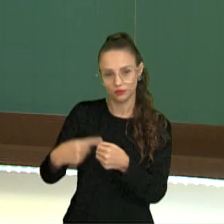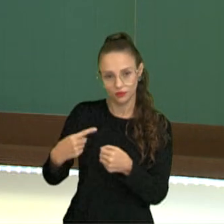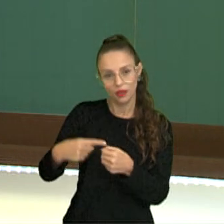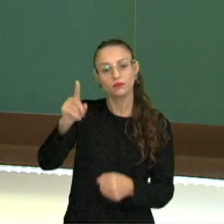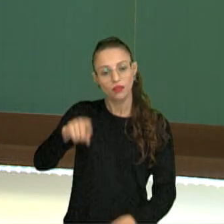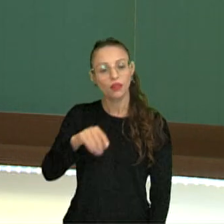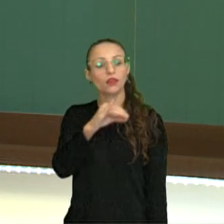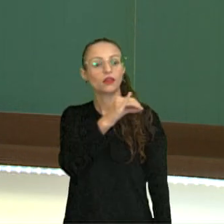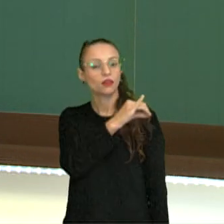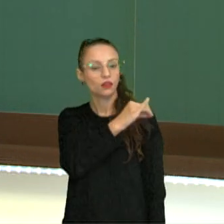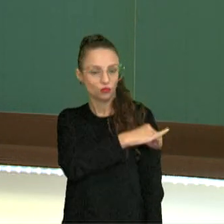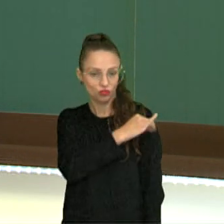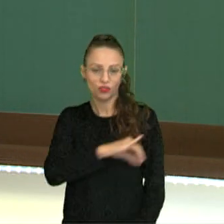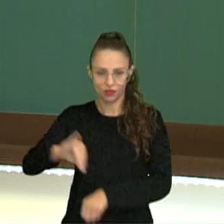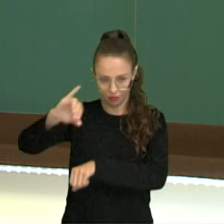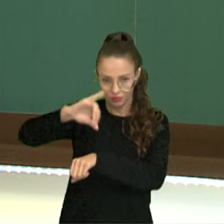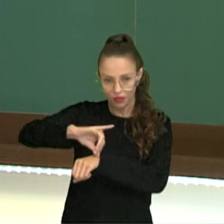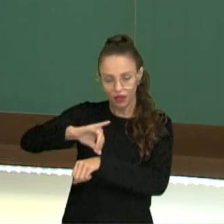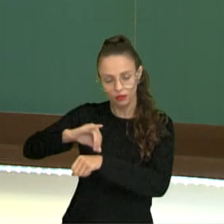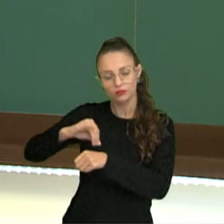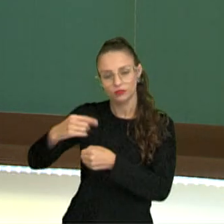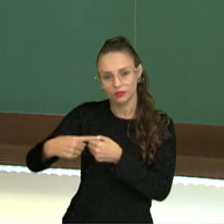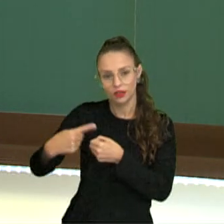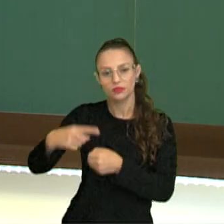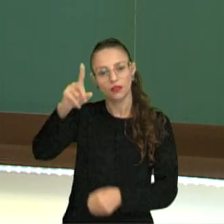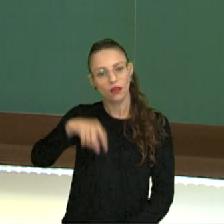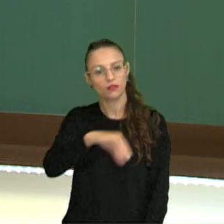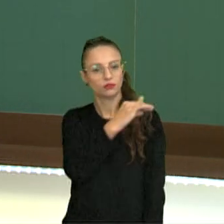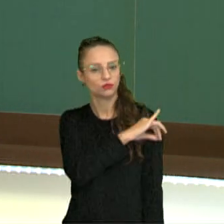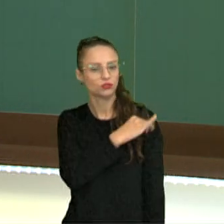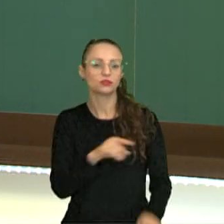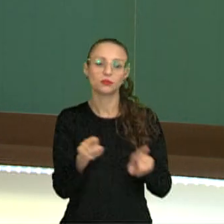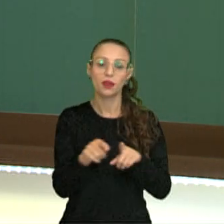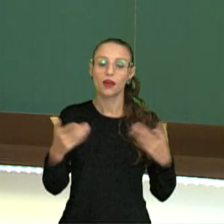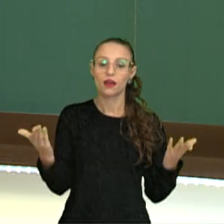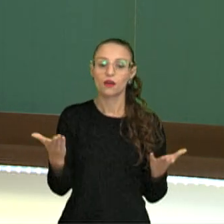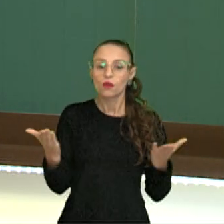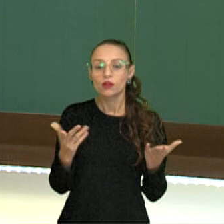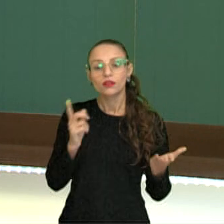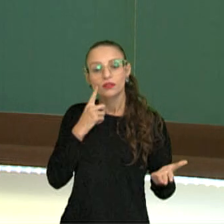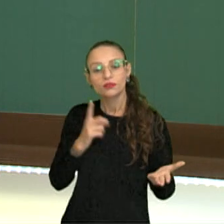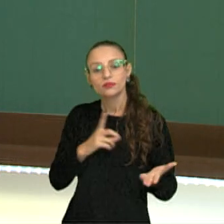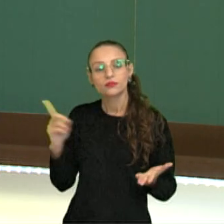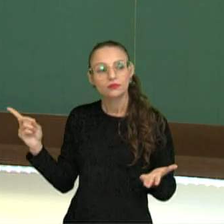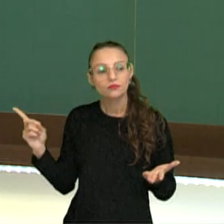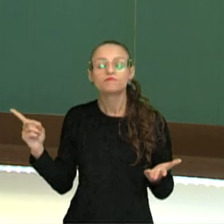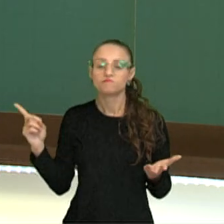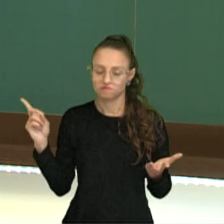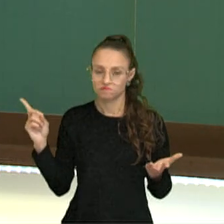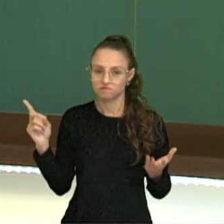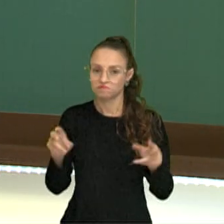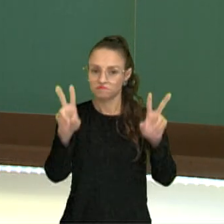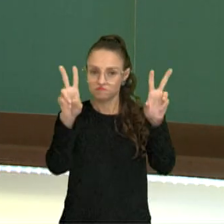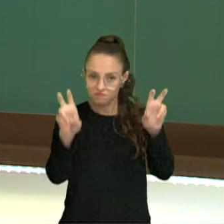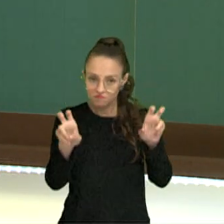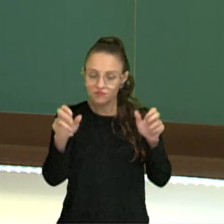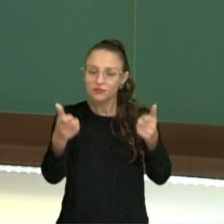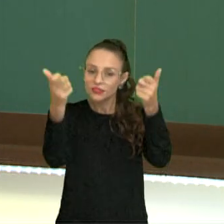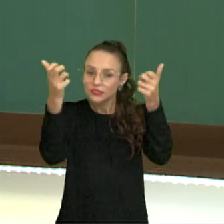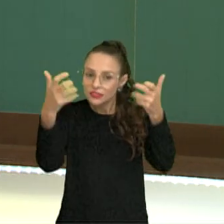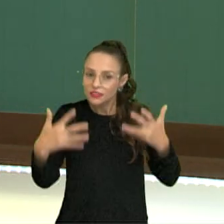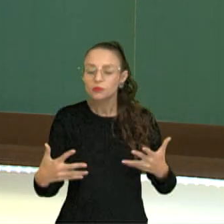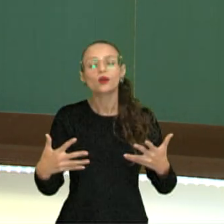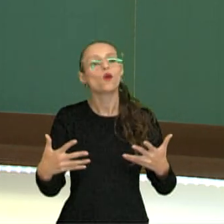cidade, capital, né, que se chama também Rio de Janeiro, então, aqui o nosso elemento aqui, linhas